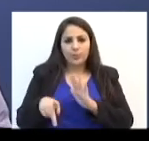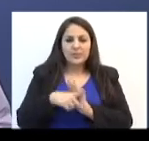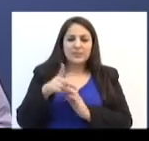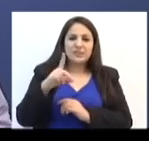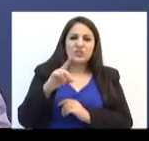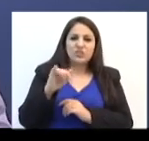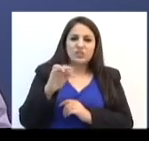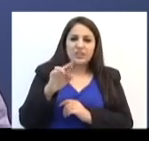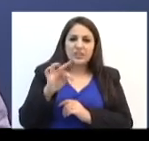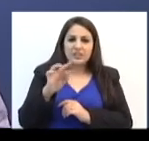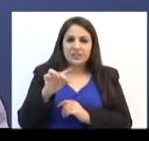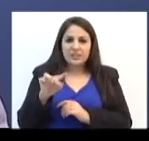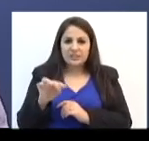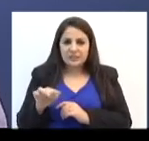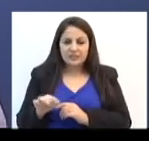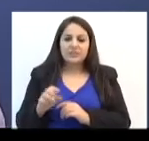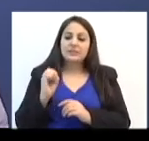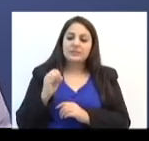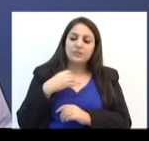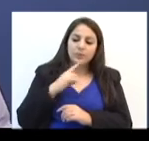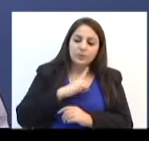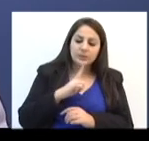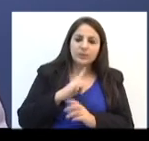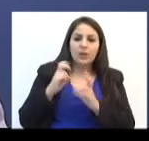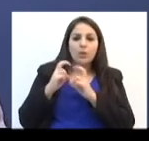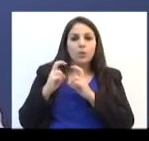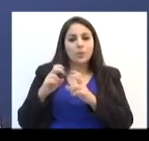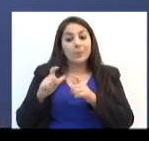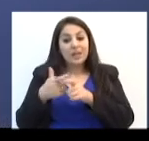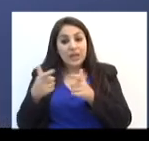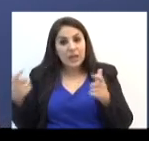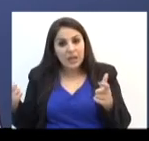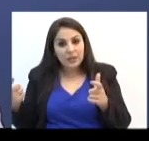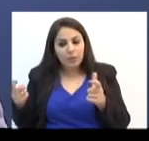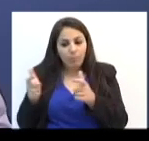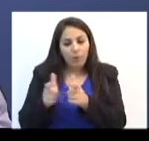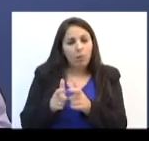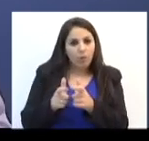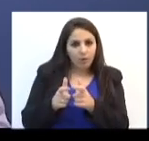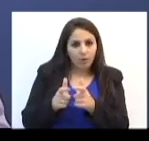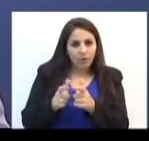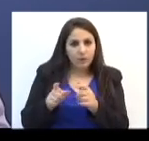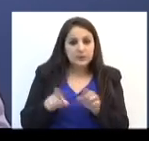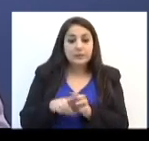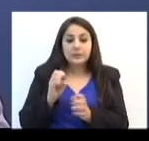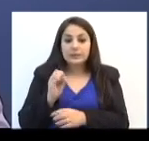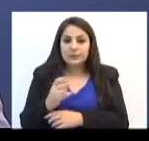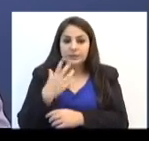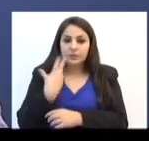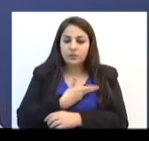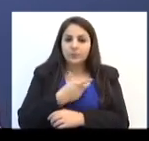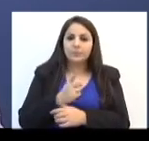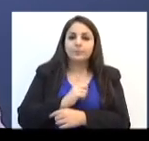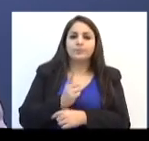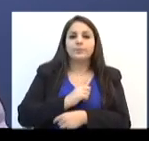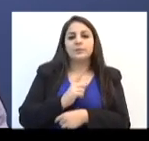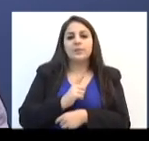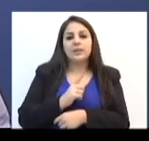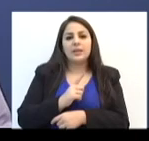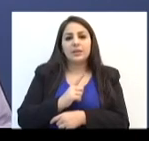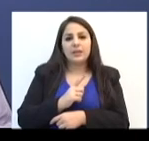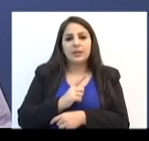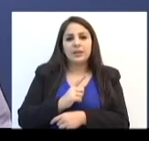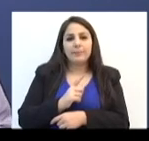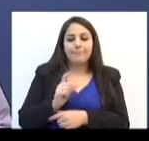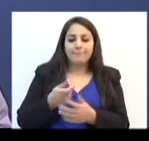diretrizes. Se nós teríamos veículos de maior porte, de menor porte, se nós teremos a bilhetagem eletrônica, que